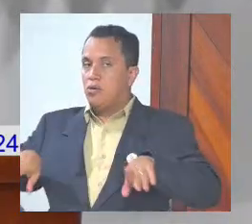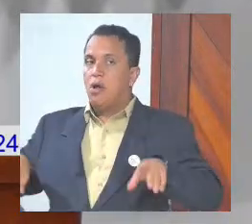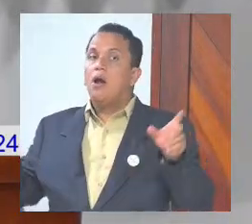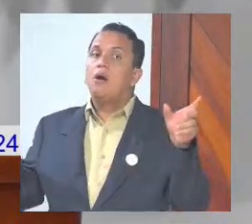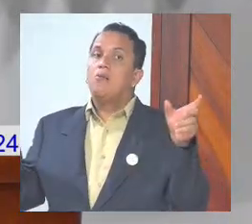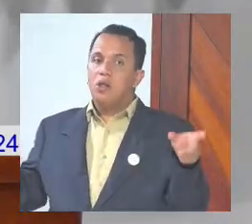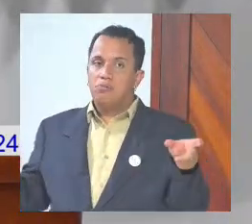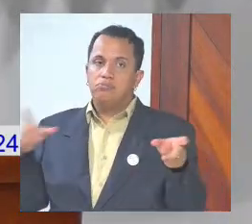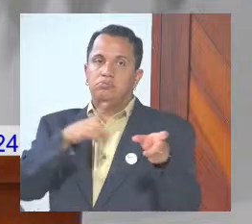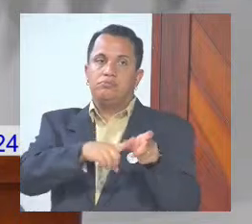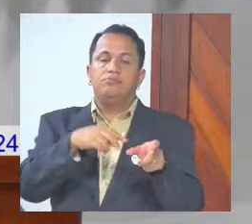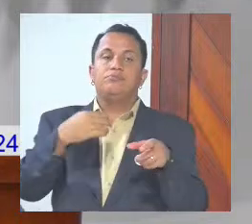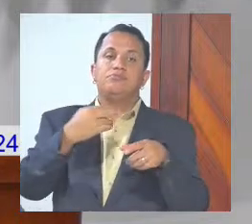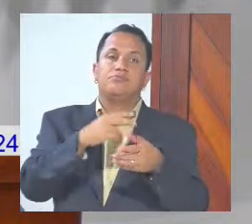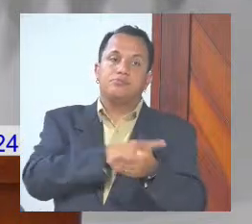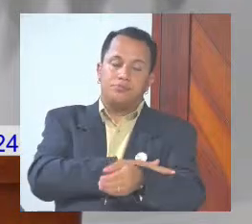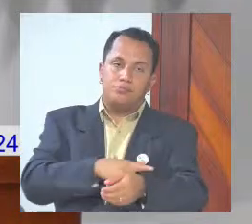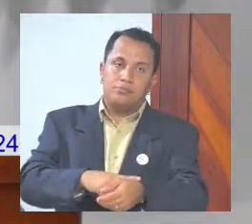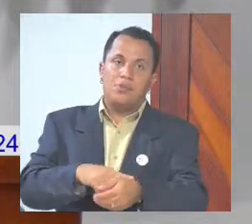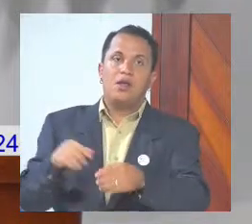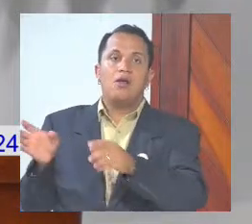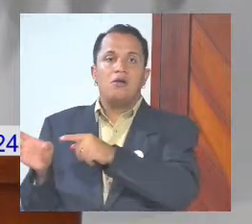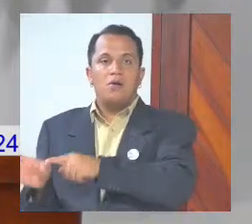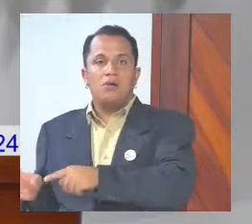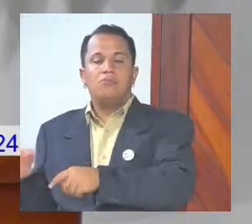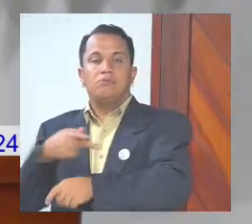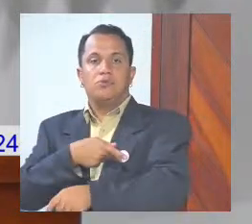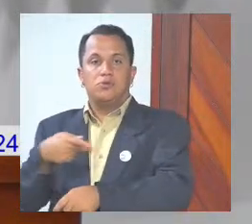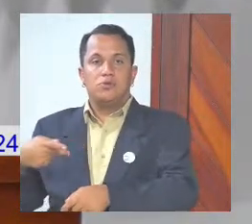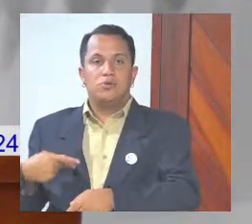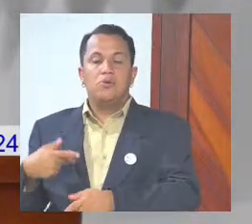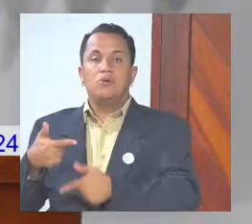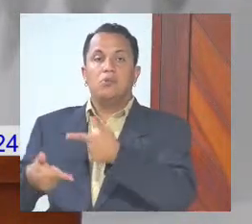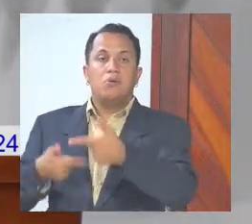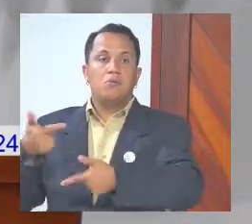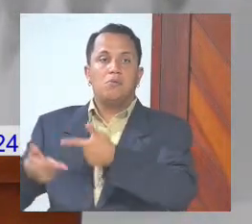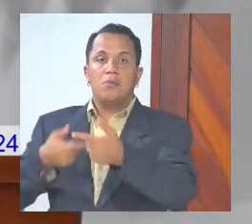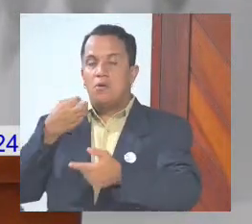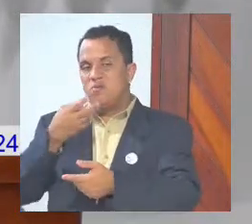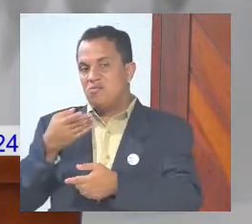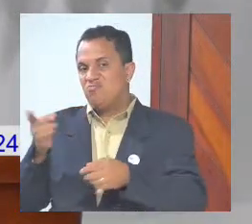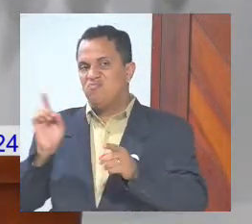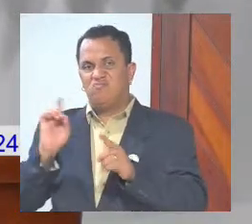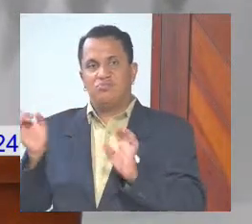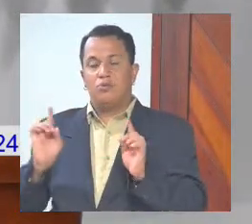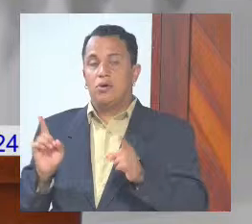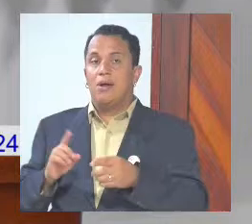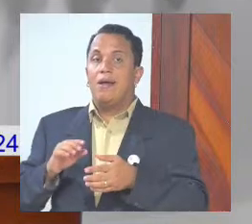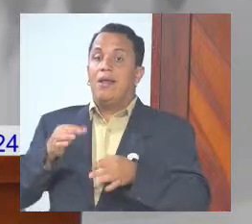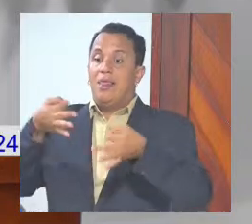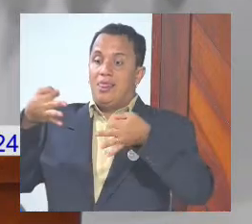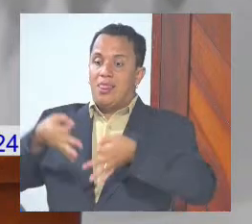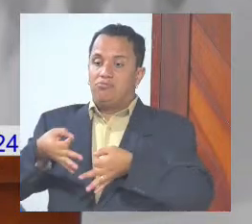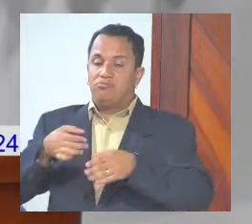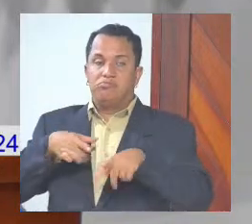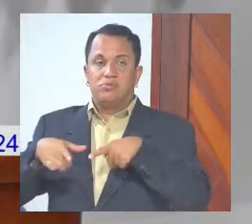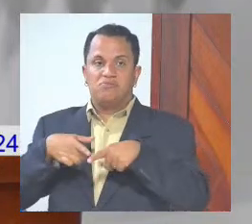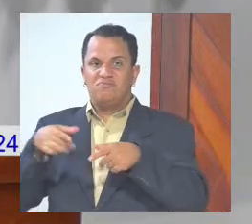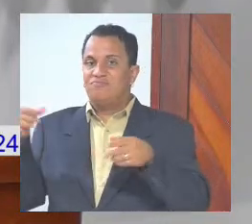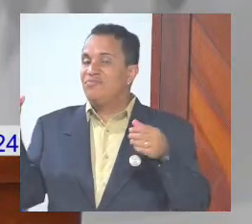duas secretarias de bastante relevância que não estão caminhando hoje no município de Pinheiro, ou seja, não estão funcionando